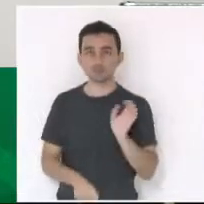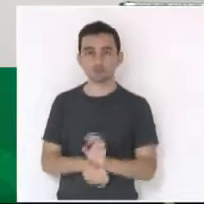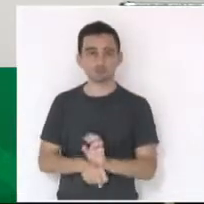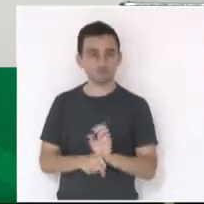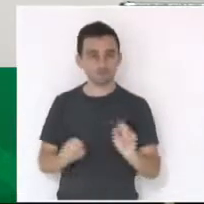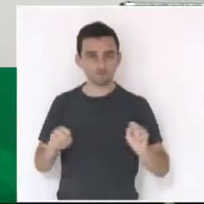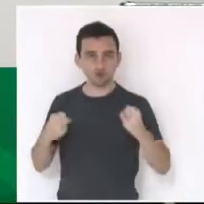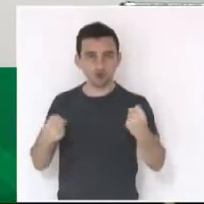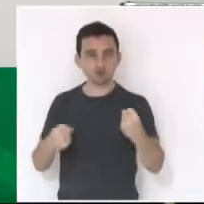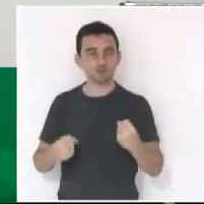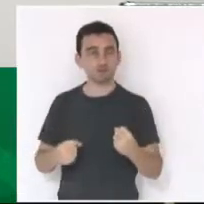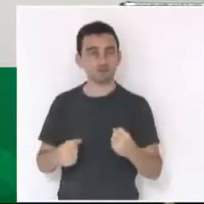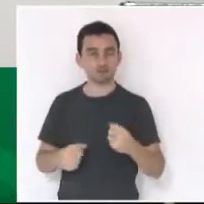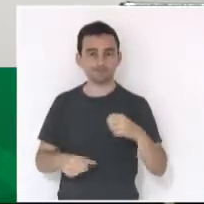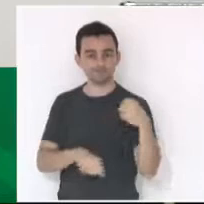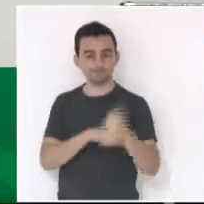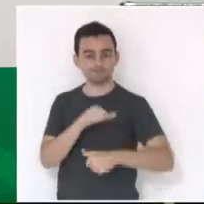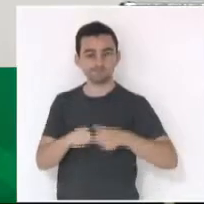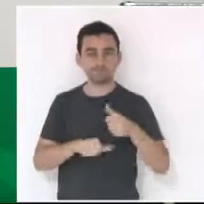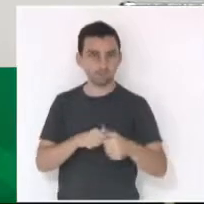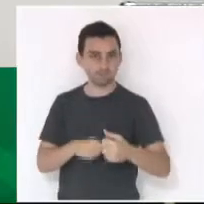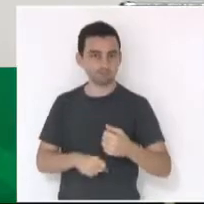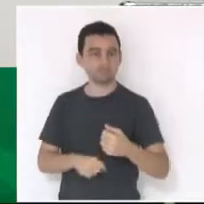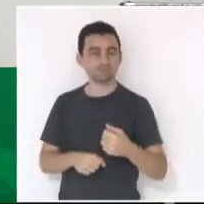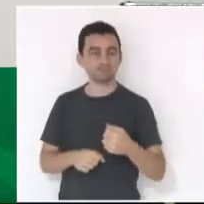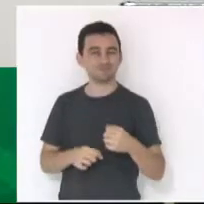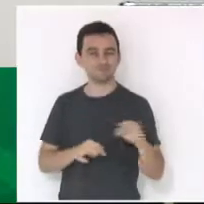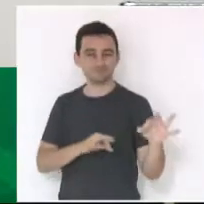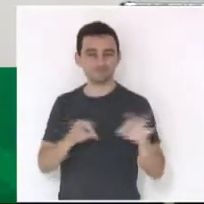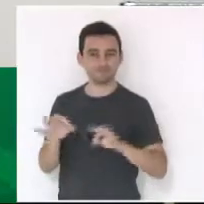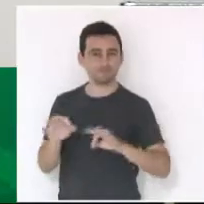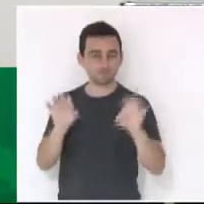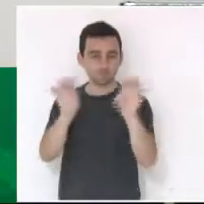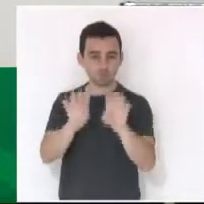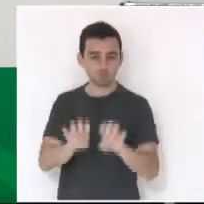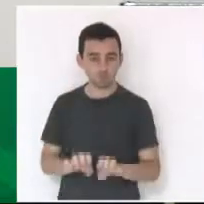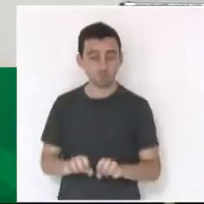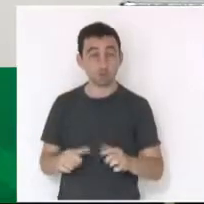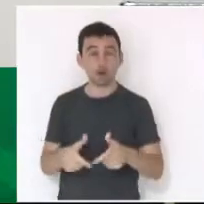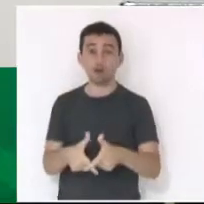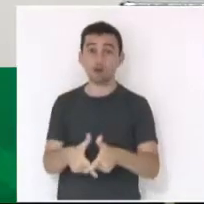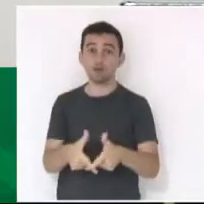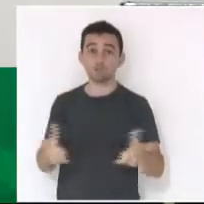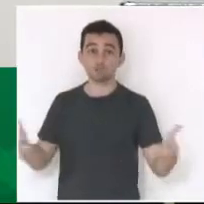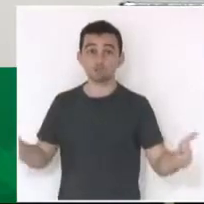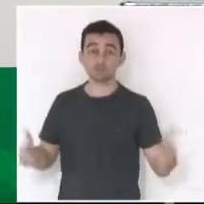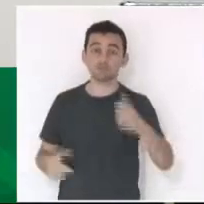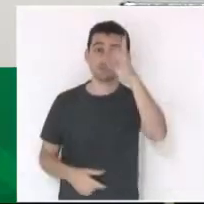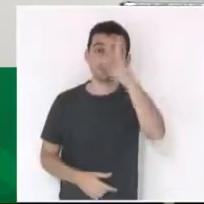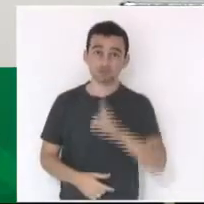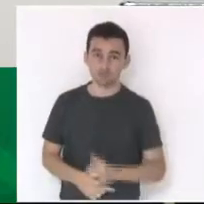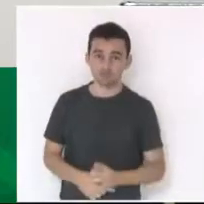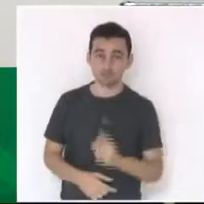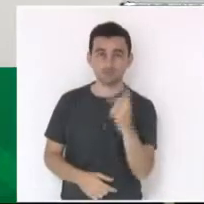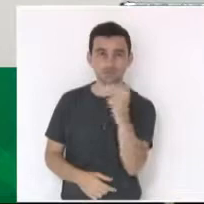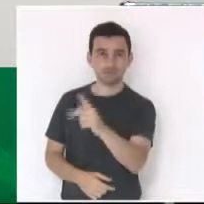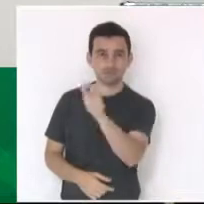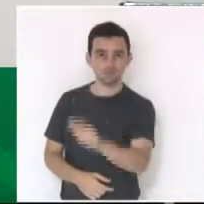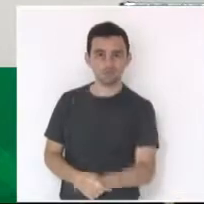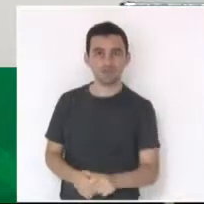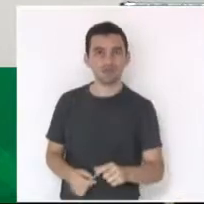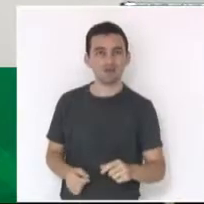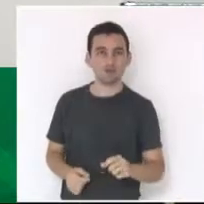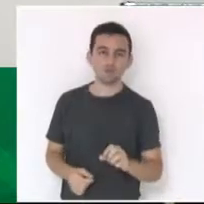reformas estruturais para valer que garantam em ampli direitos e sobretudo um país sem regalias